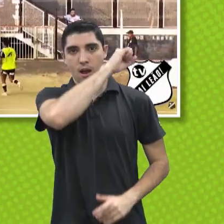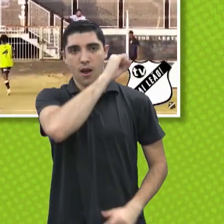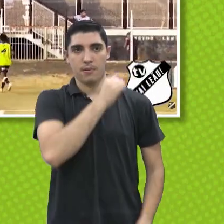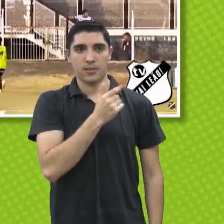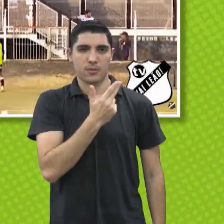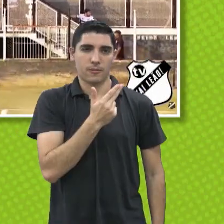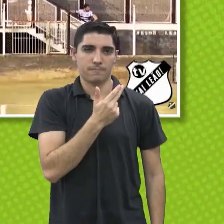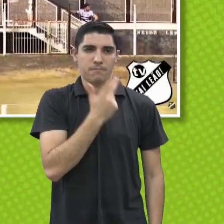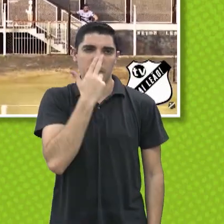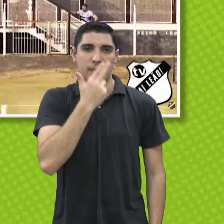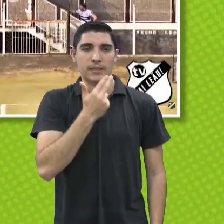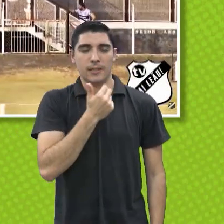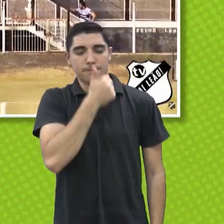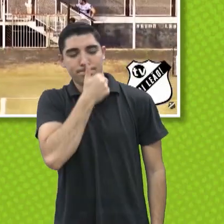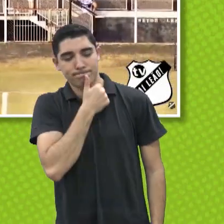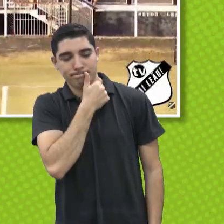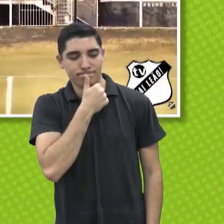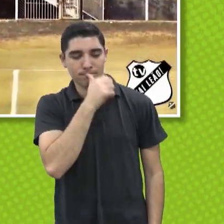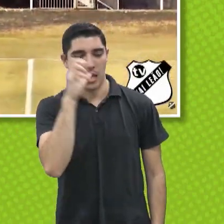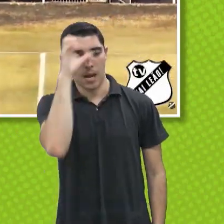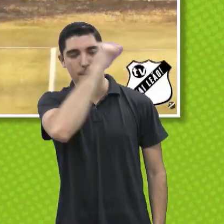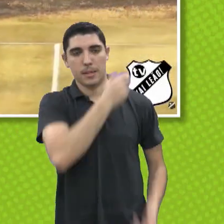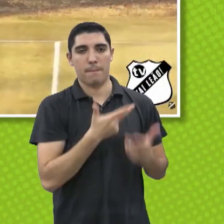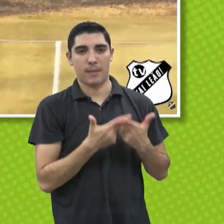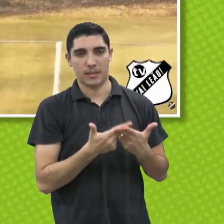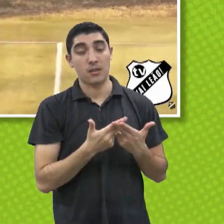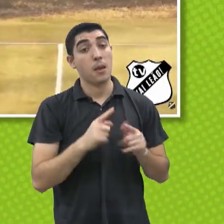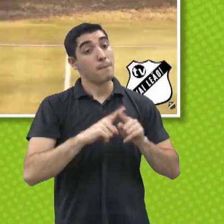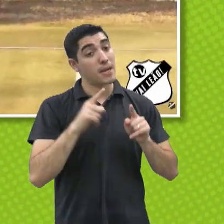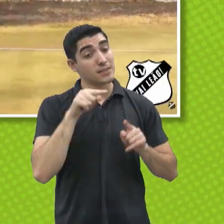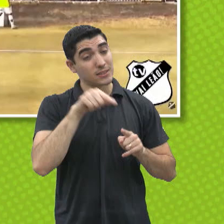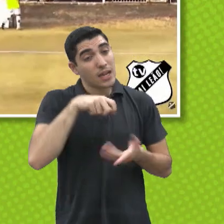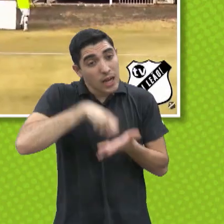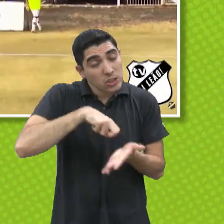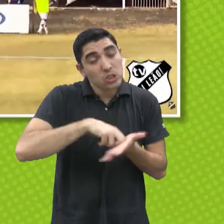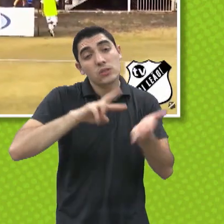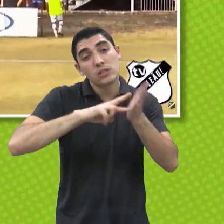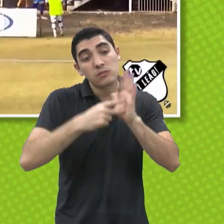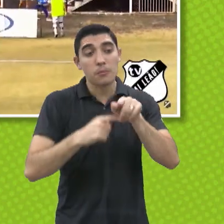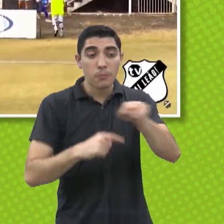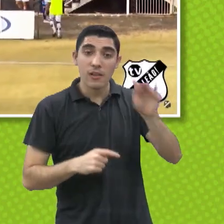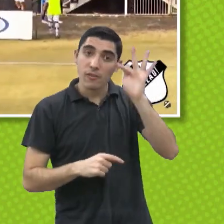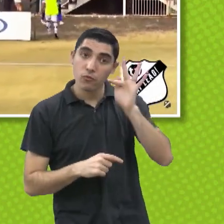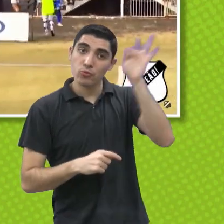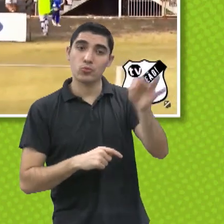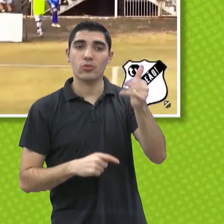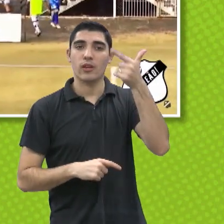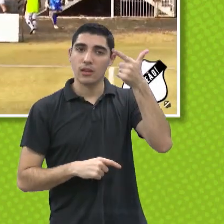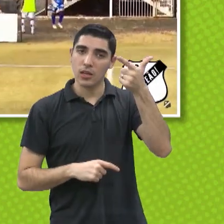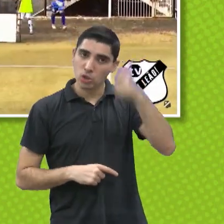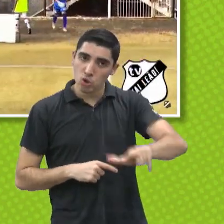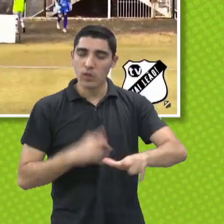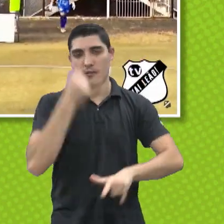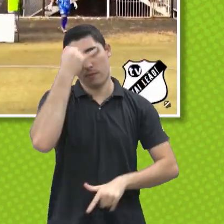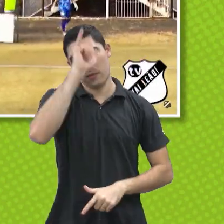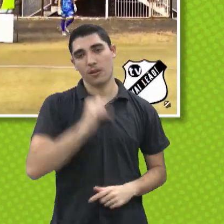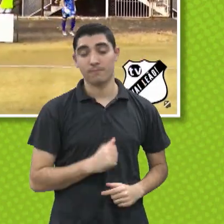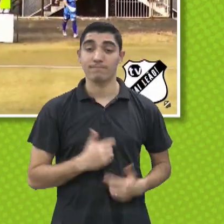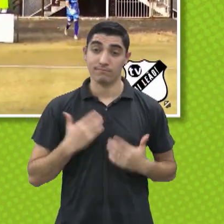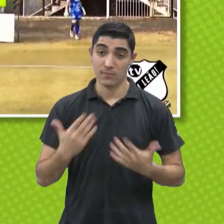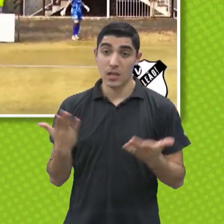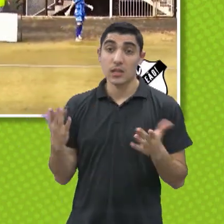difícil fazer com que não aconteça de novo, né? Mas precisa ter uma punição. Pois é, e quem acaba sendo prejudicado?